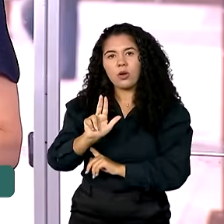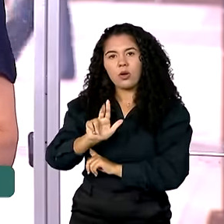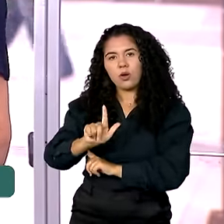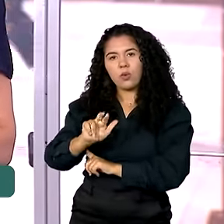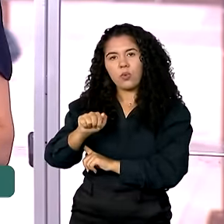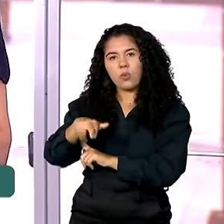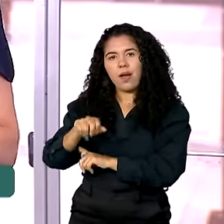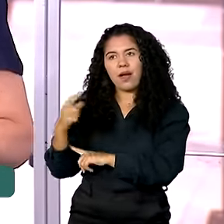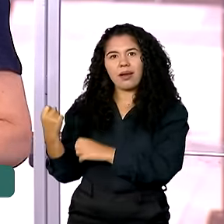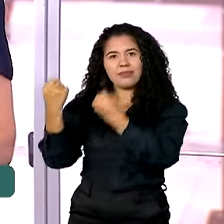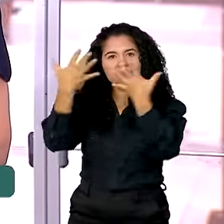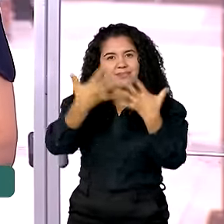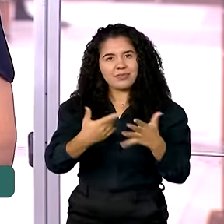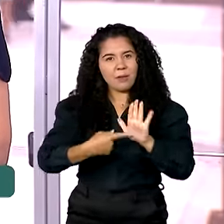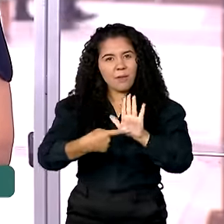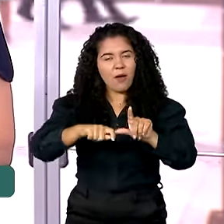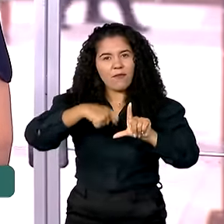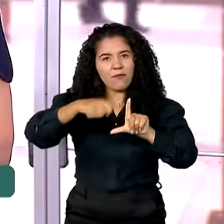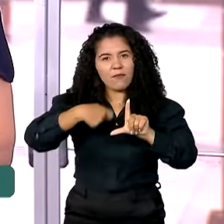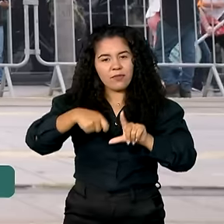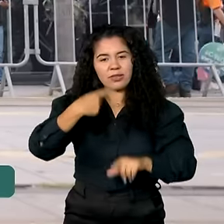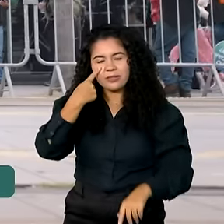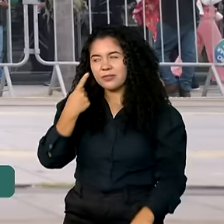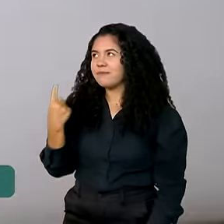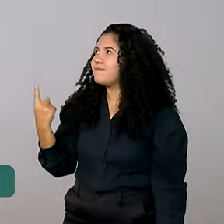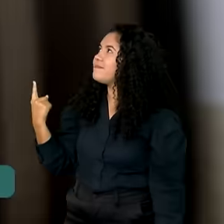uma reportagem mais que especial. Vamos ver.